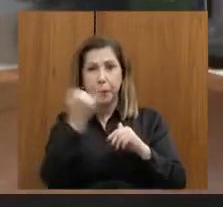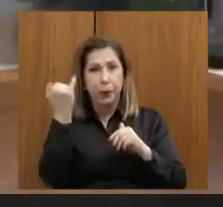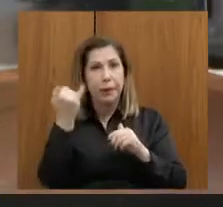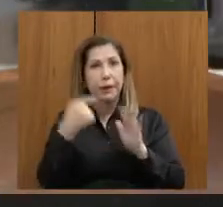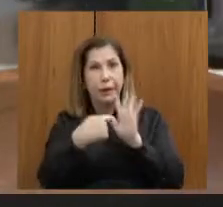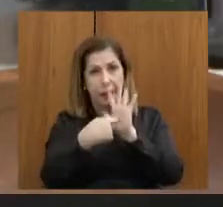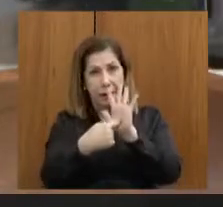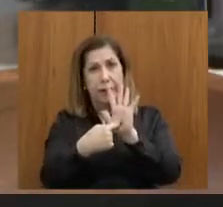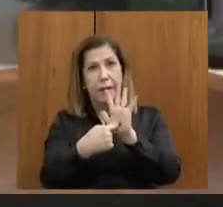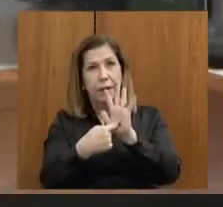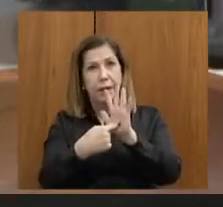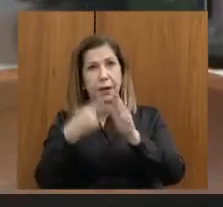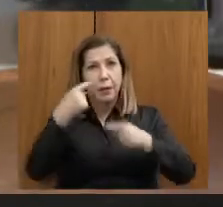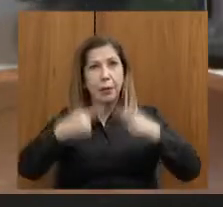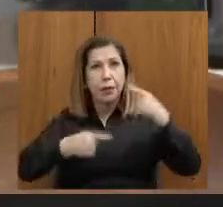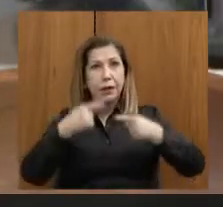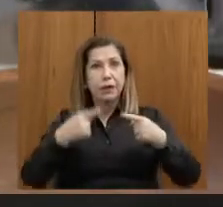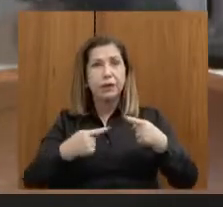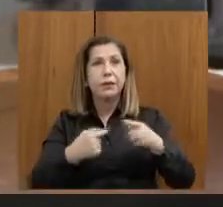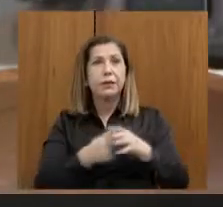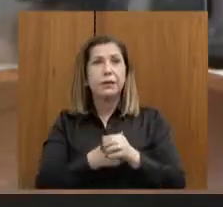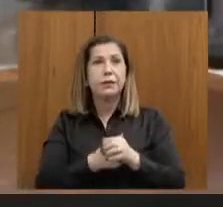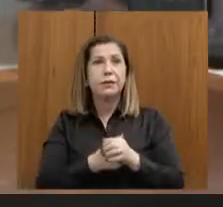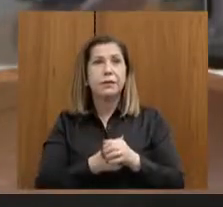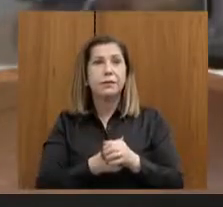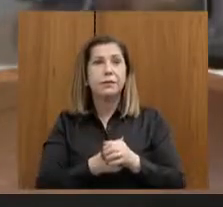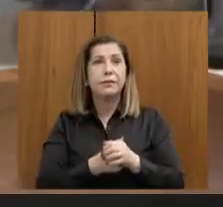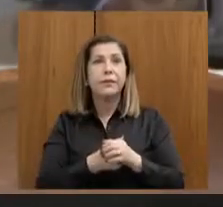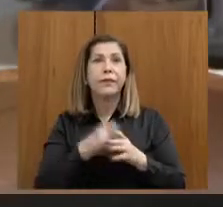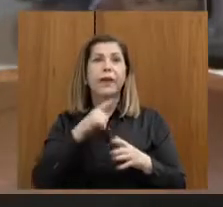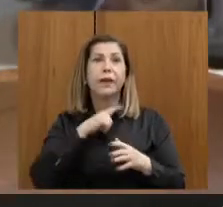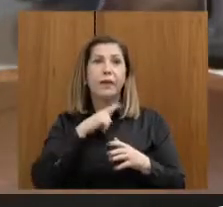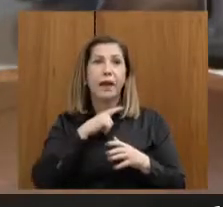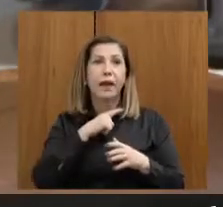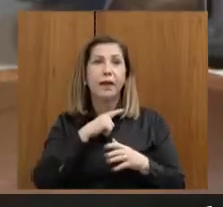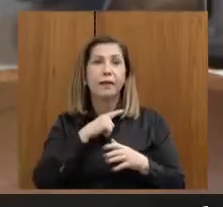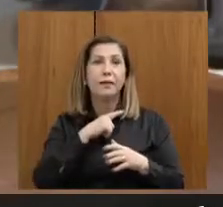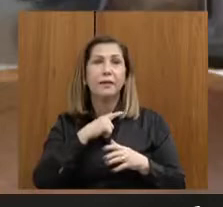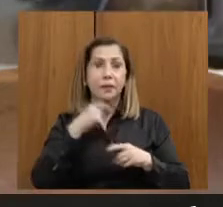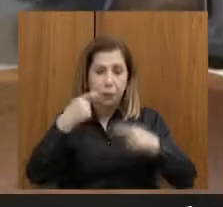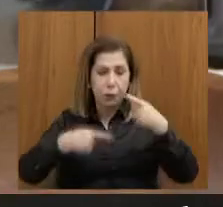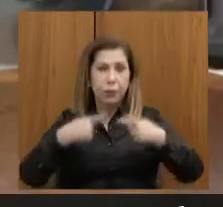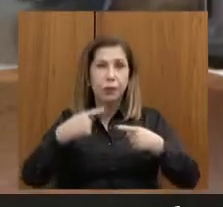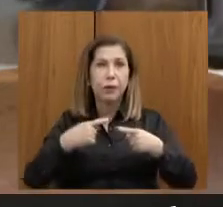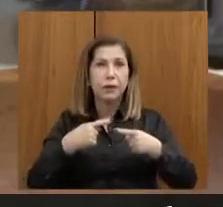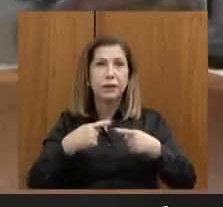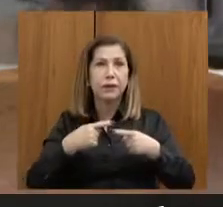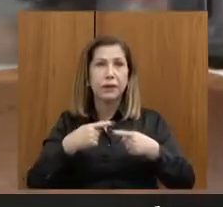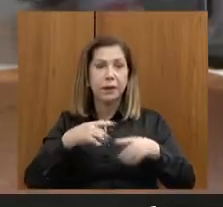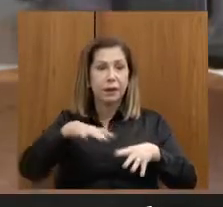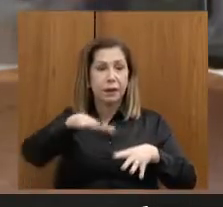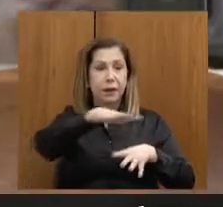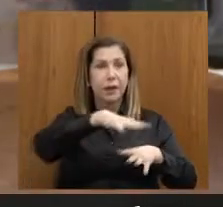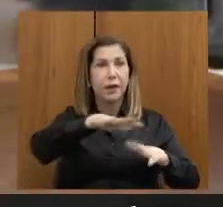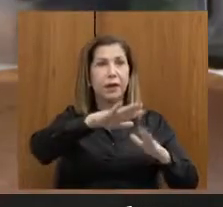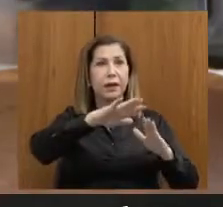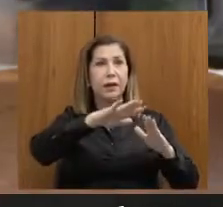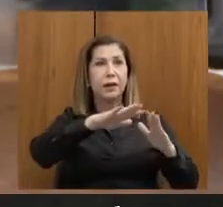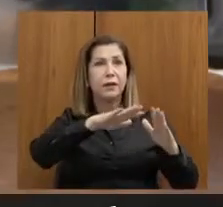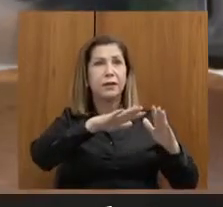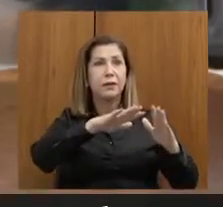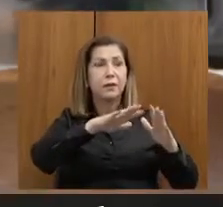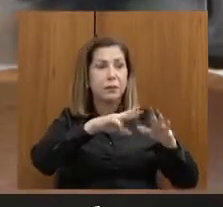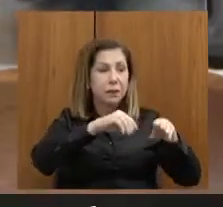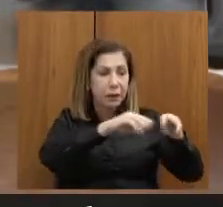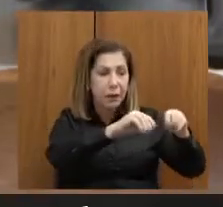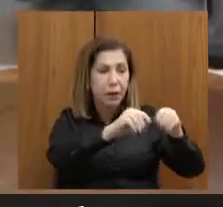aqui né as políticas ainda assim ela chegam ao nosso território muito